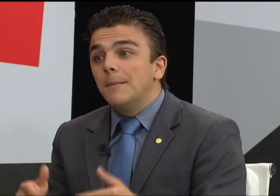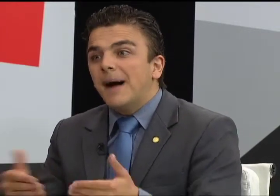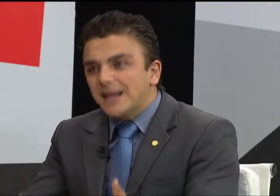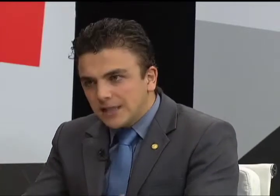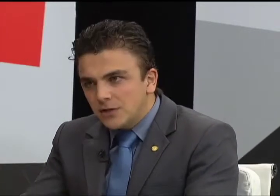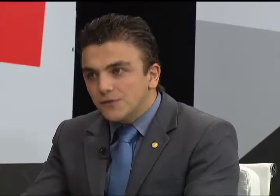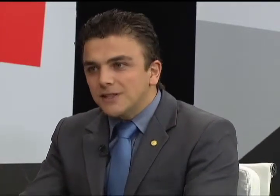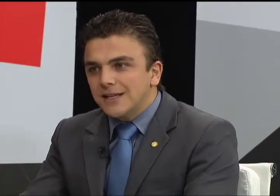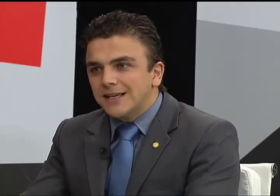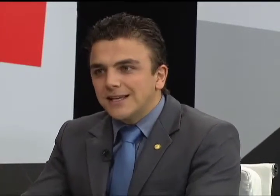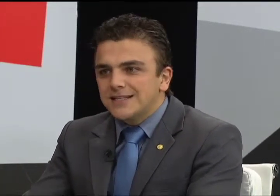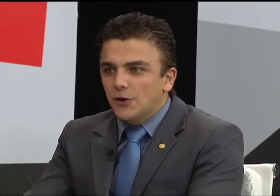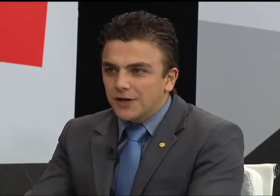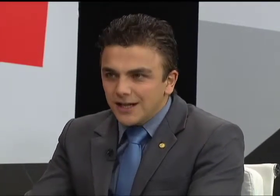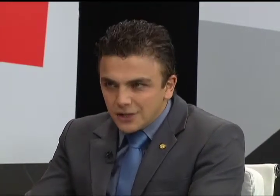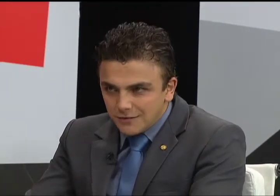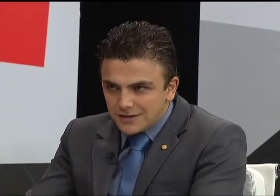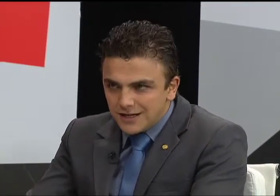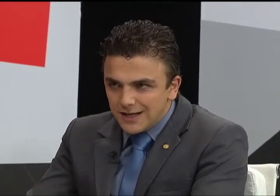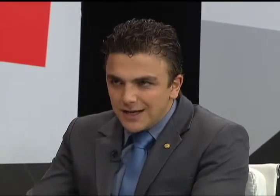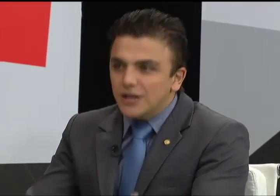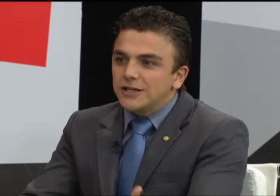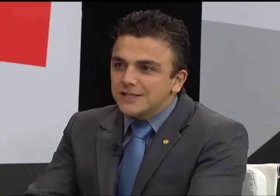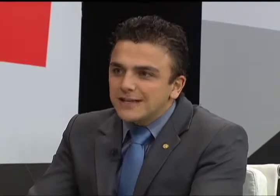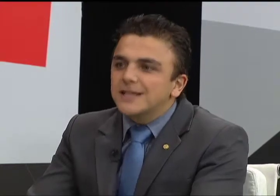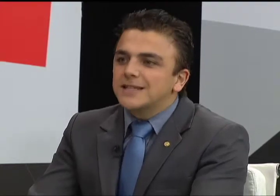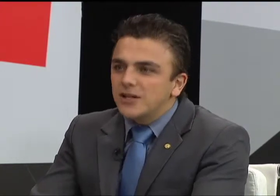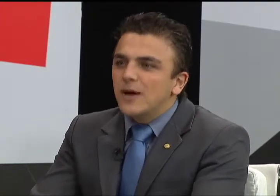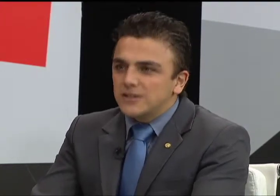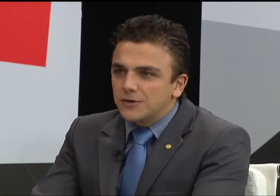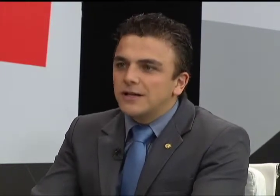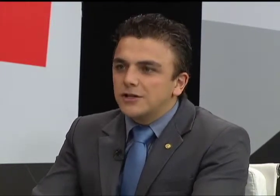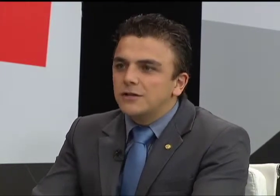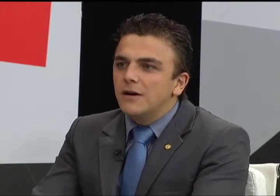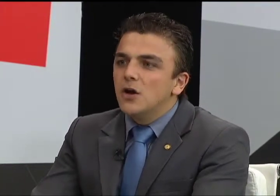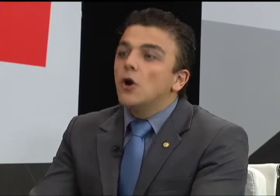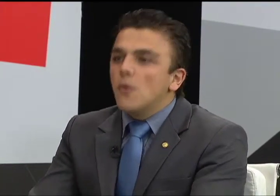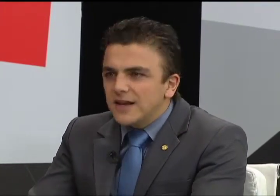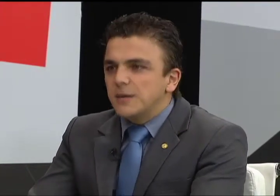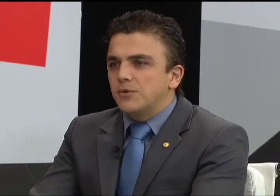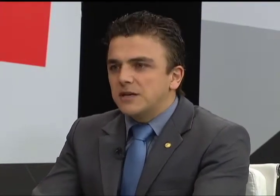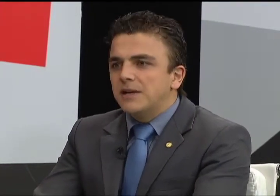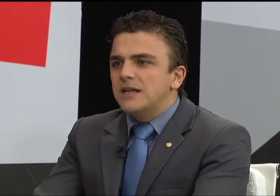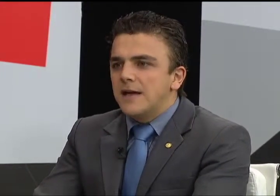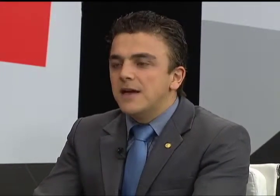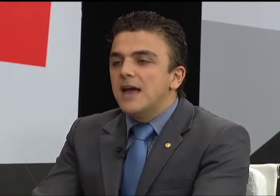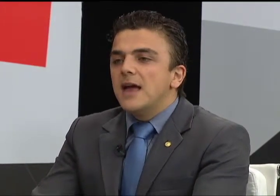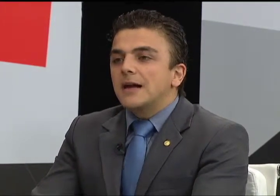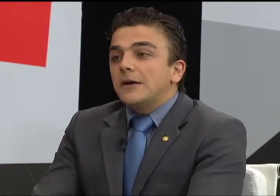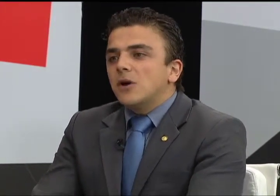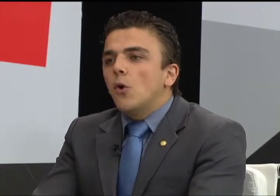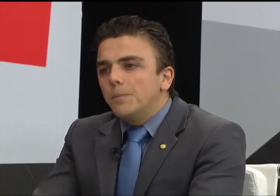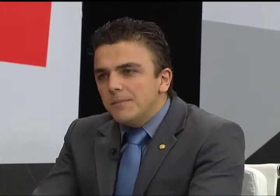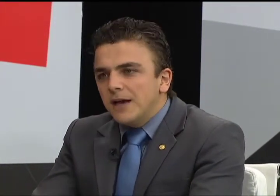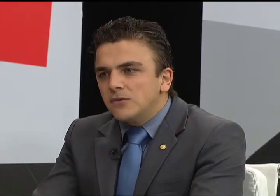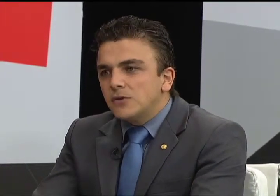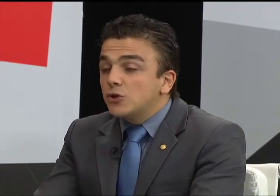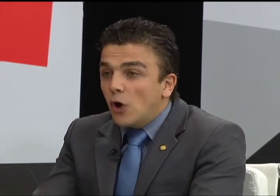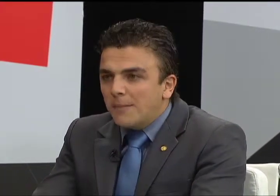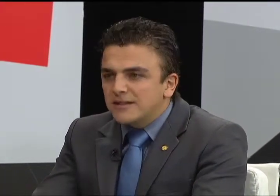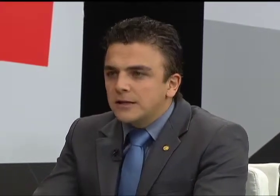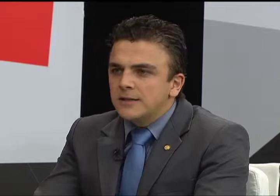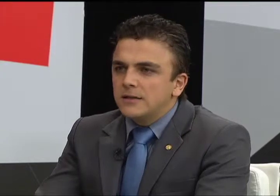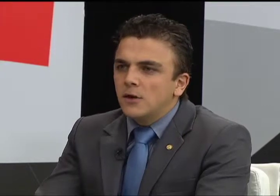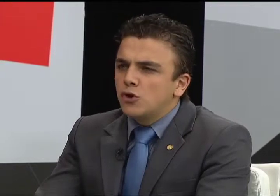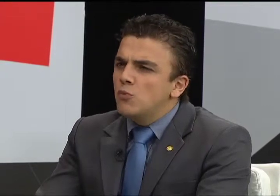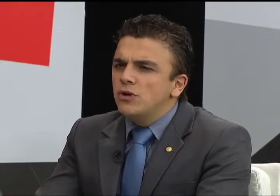fortalecida. Para tanto, você tem que trazer alternativas. E a gente está trazendo essa alternativa com essa possibilidade. Claro que é um rompimento que